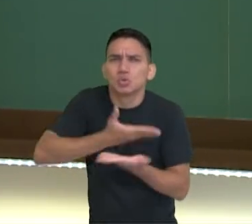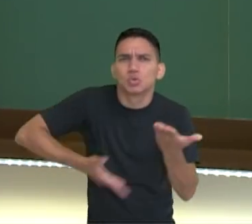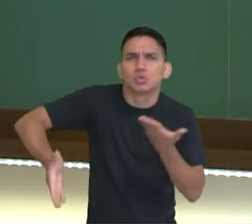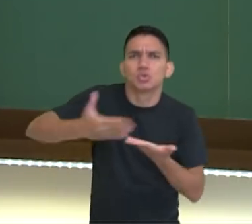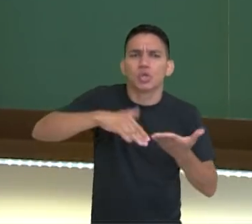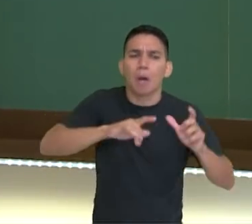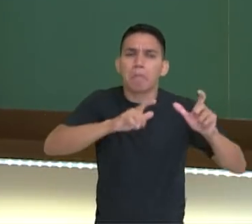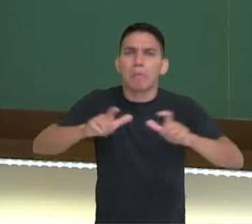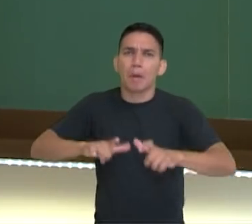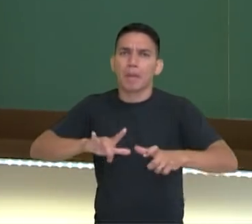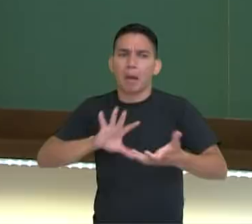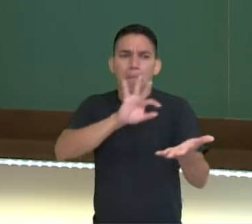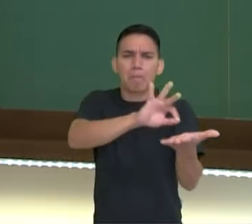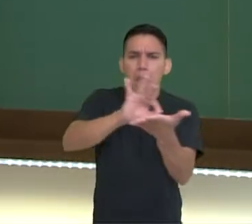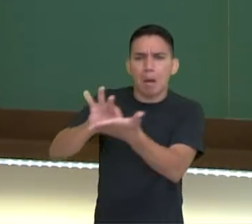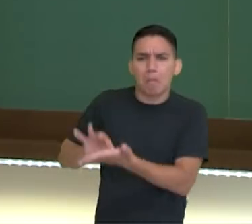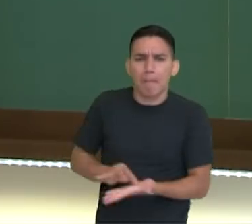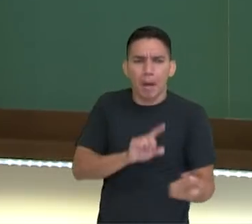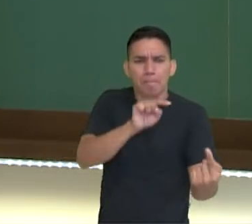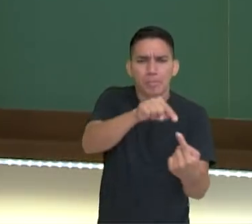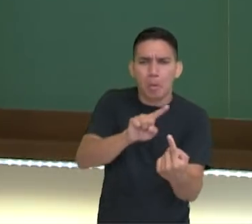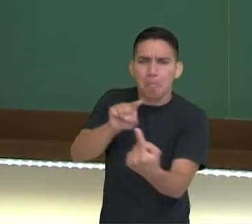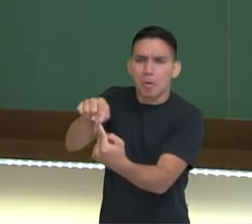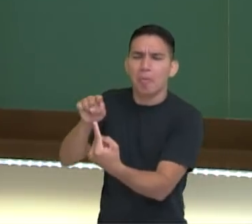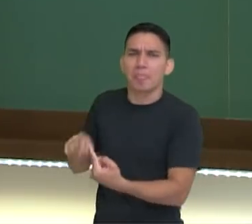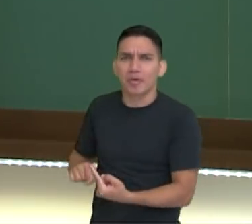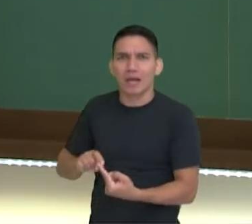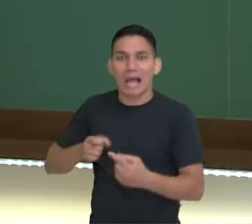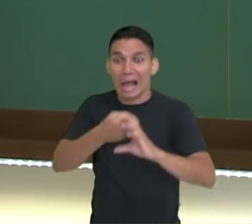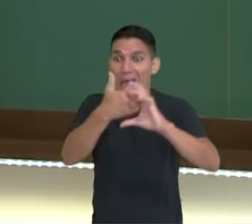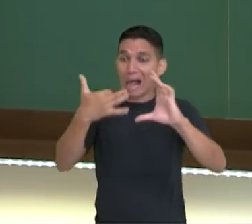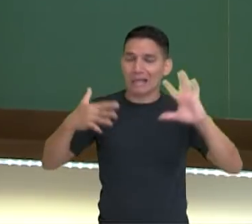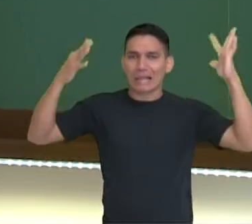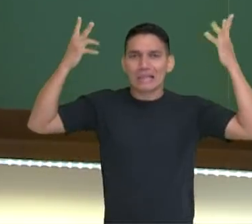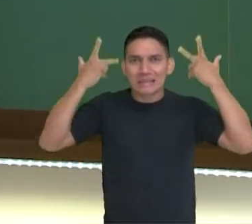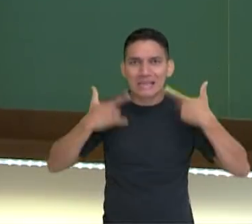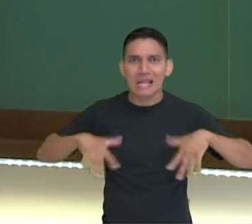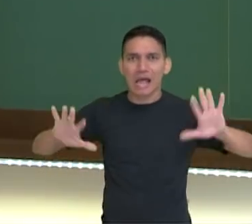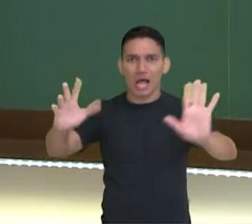geográfico, utilizando características naturais do planeta, utilizando